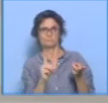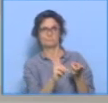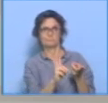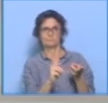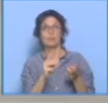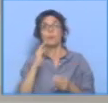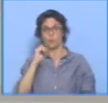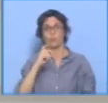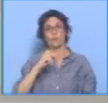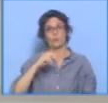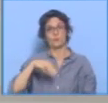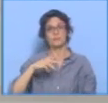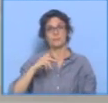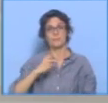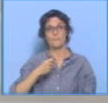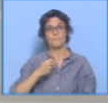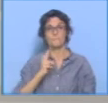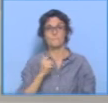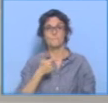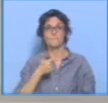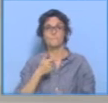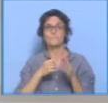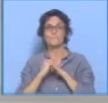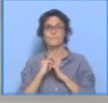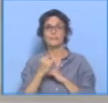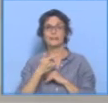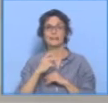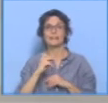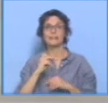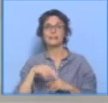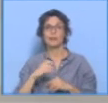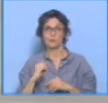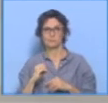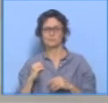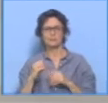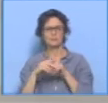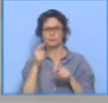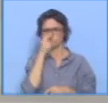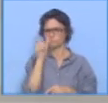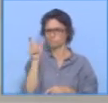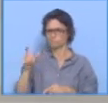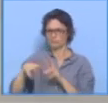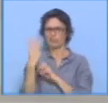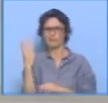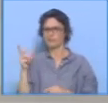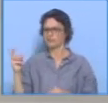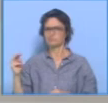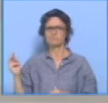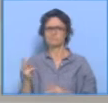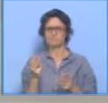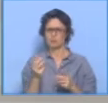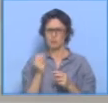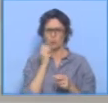judeu. E nós agora poderíamos pensar, 3 personagens, por que é que isto interessa?